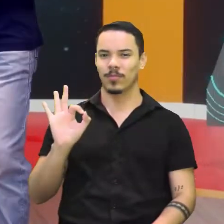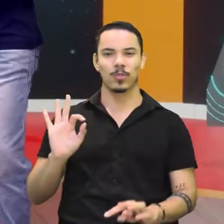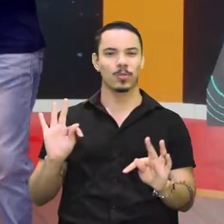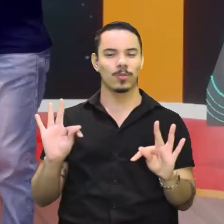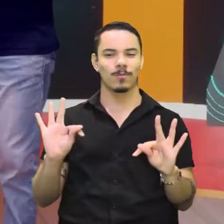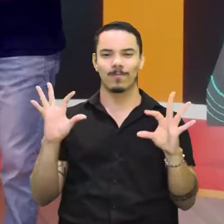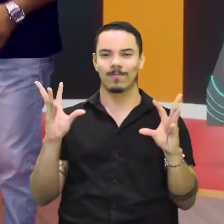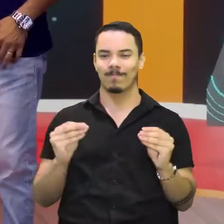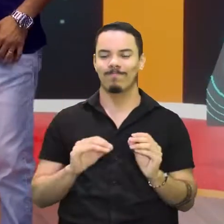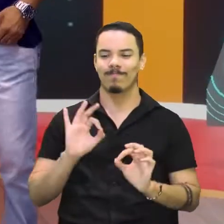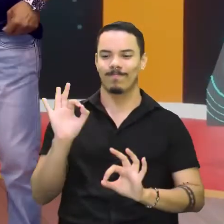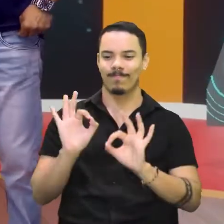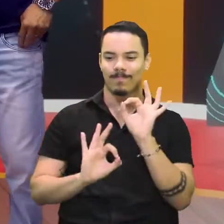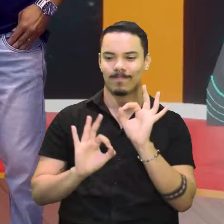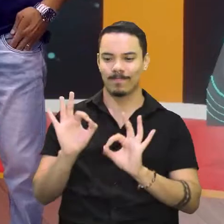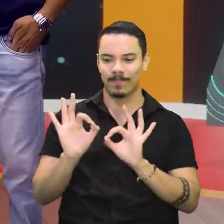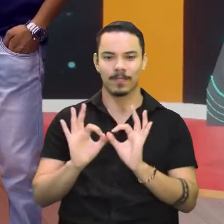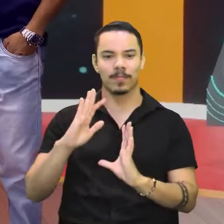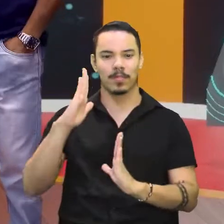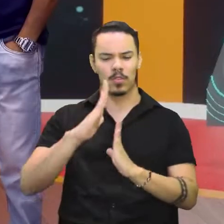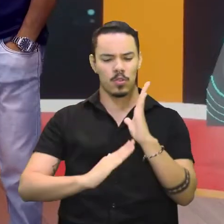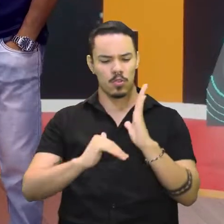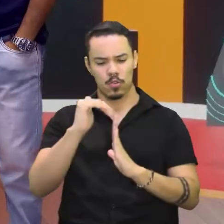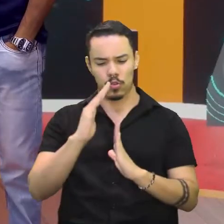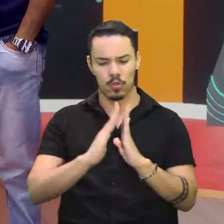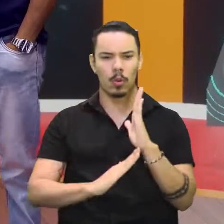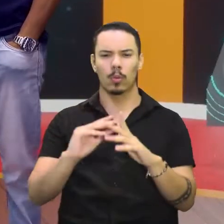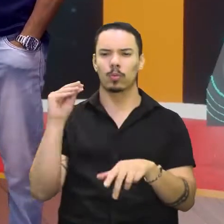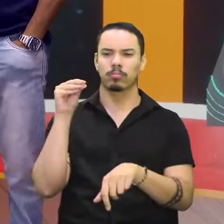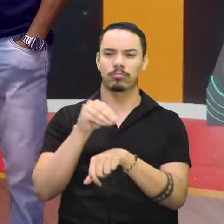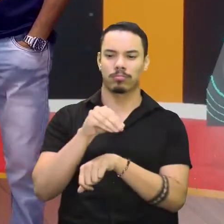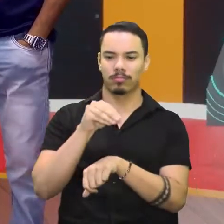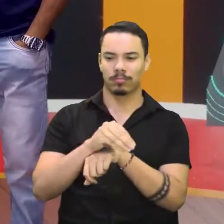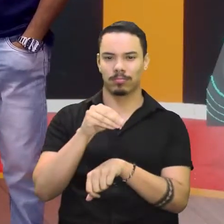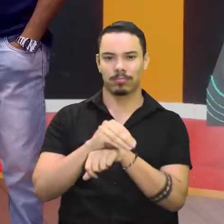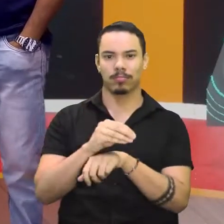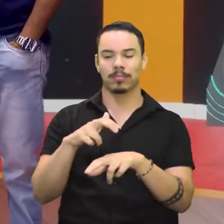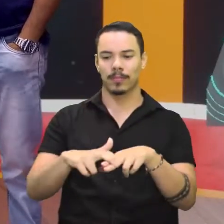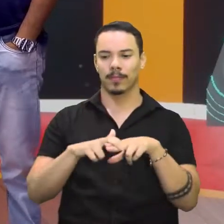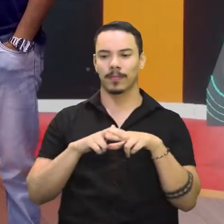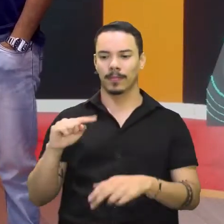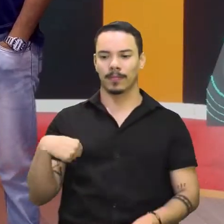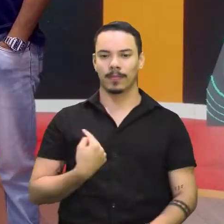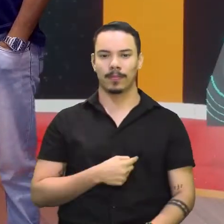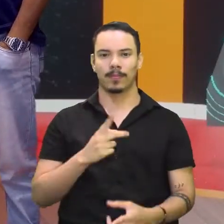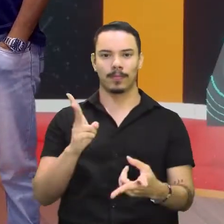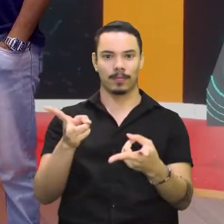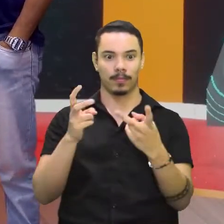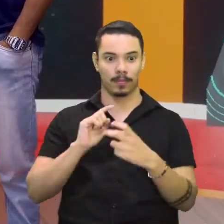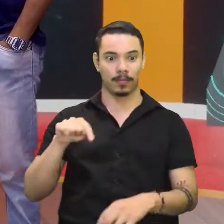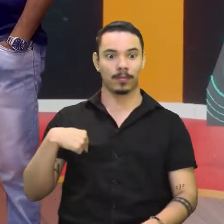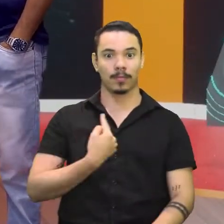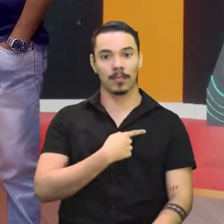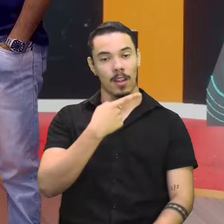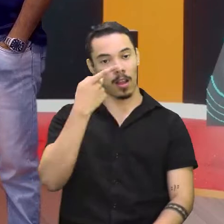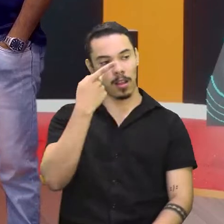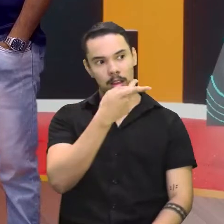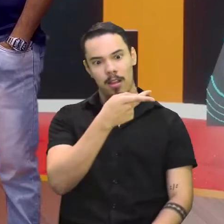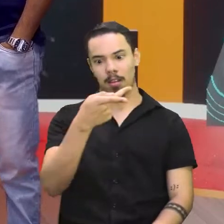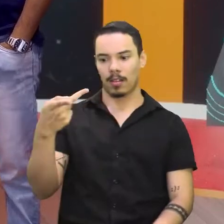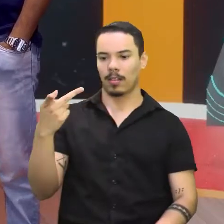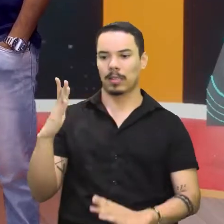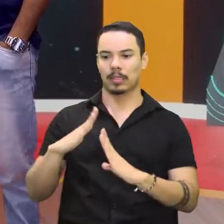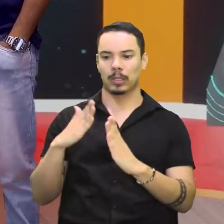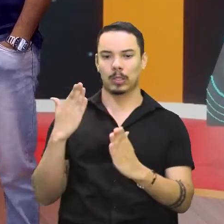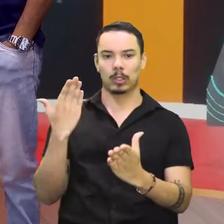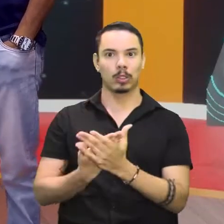bem elaboradas, muito bem pintadas, muito bem cuidadas, e isso a gente percebe quando a gente visita, né? Cada escola uma